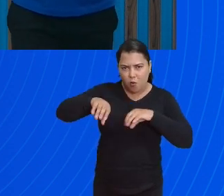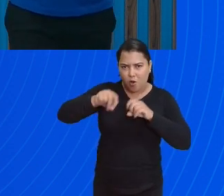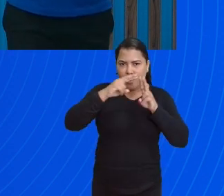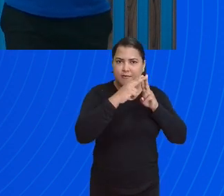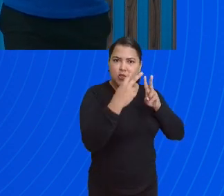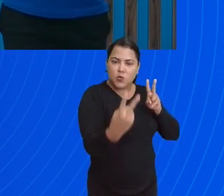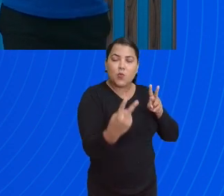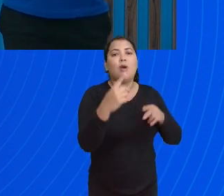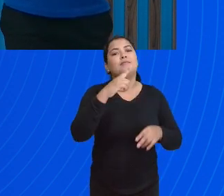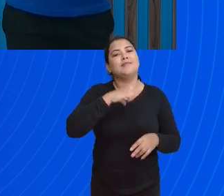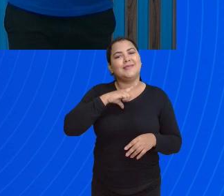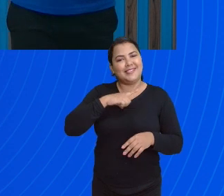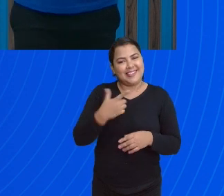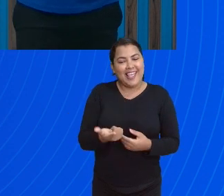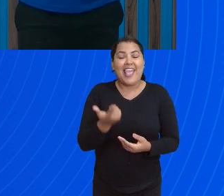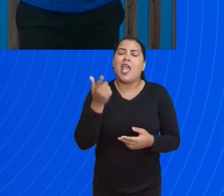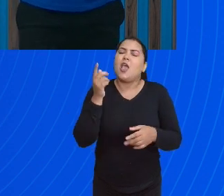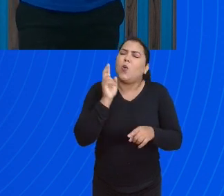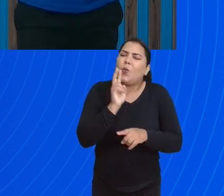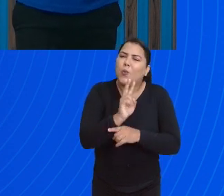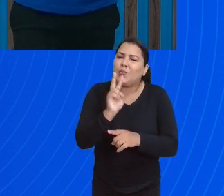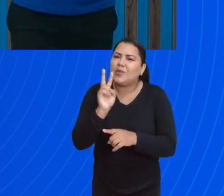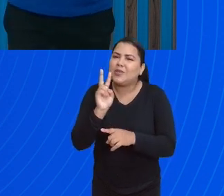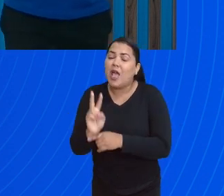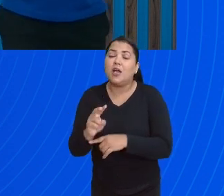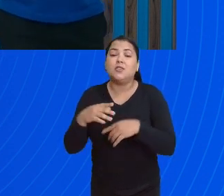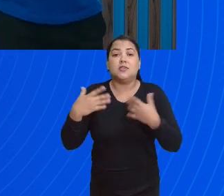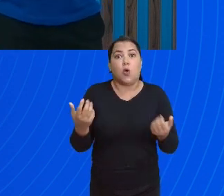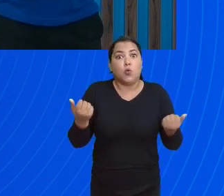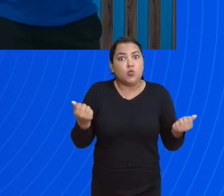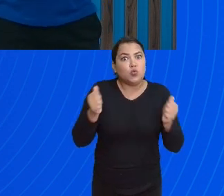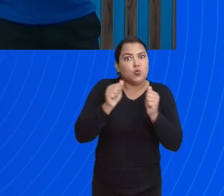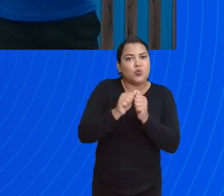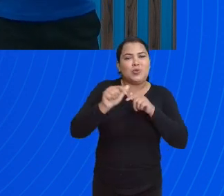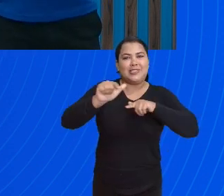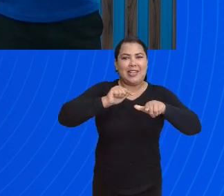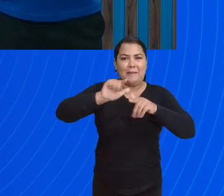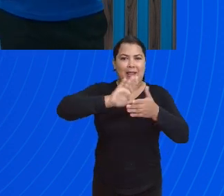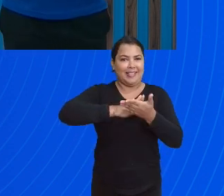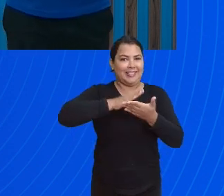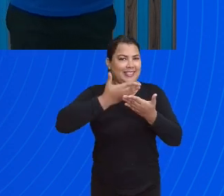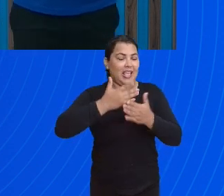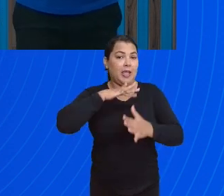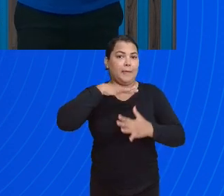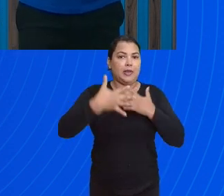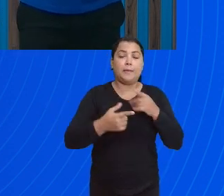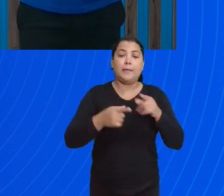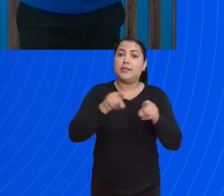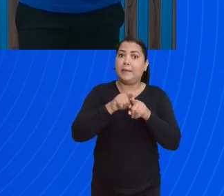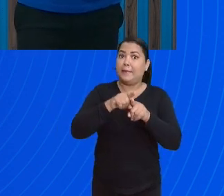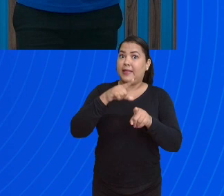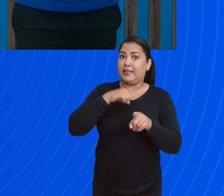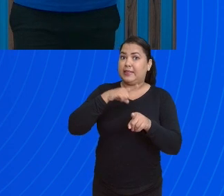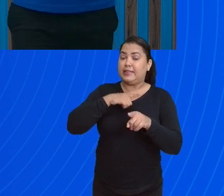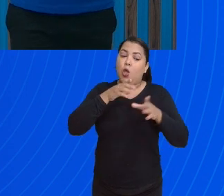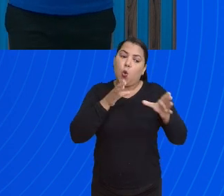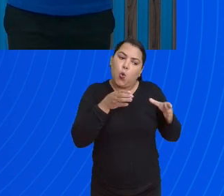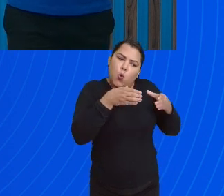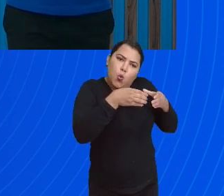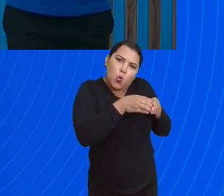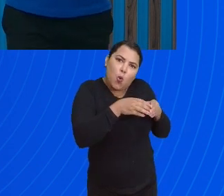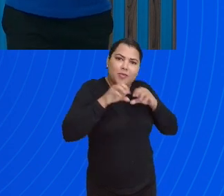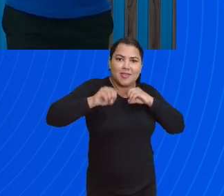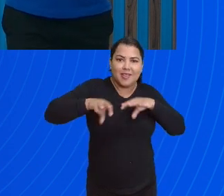esse trato, né, esse cuidado. A gente vê aqui com as intérpretes de Libras, a gente também tem uma equipe, né, de